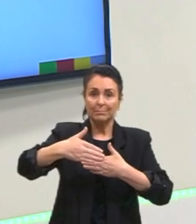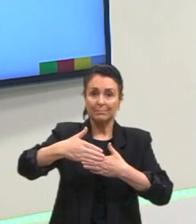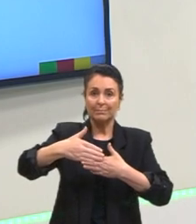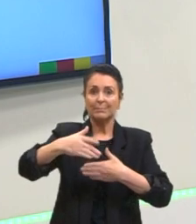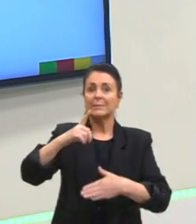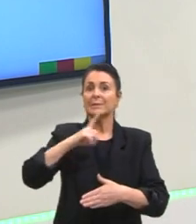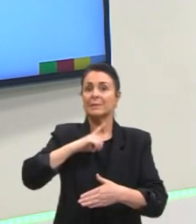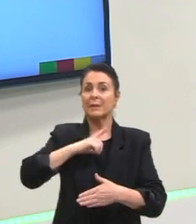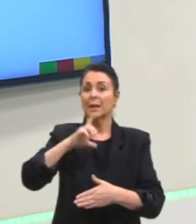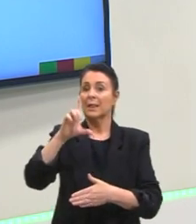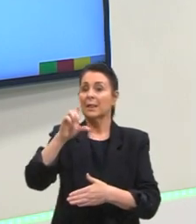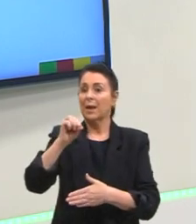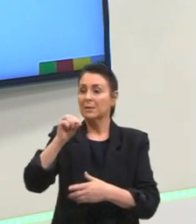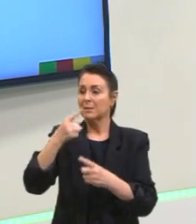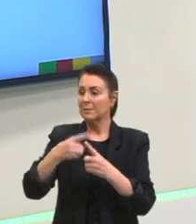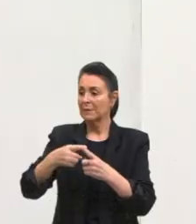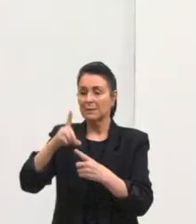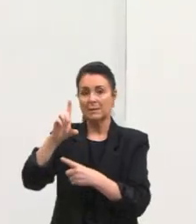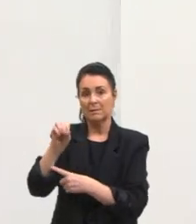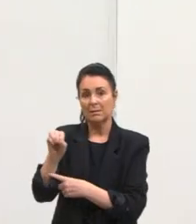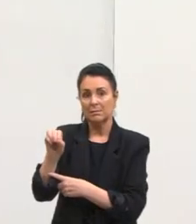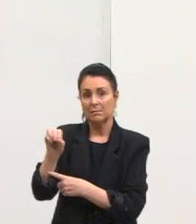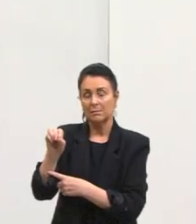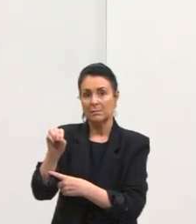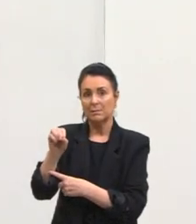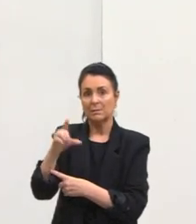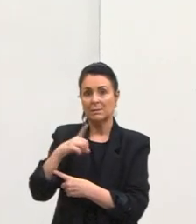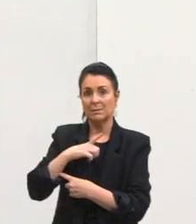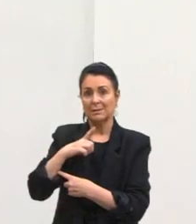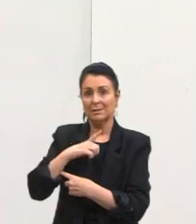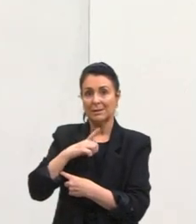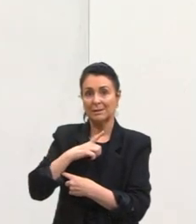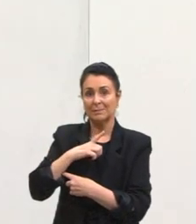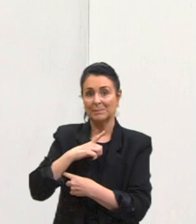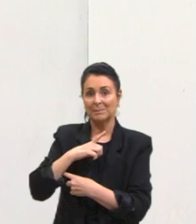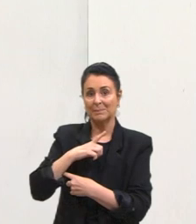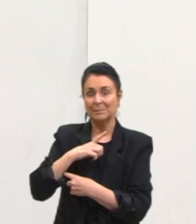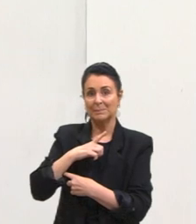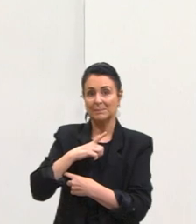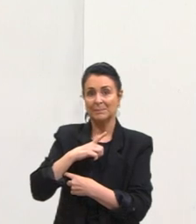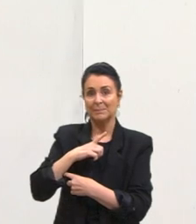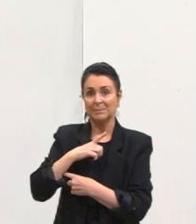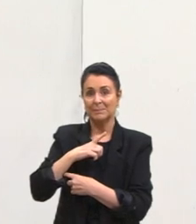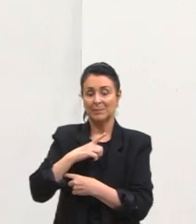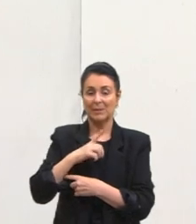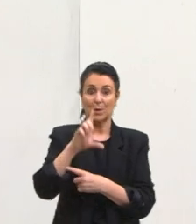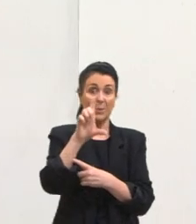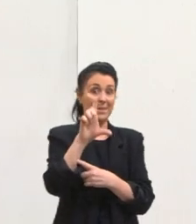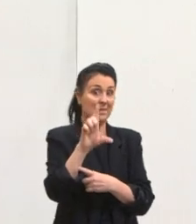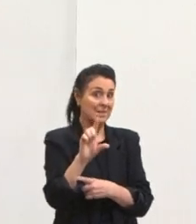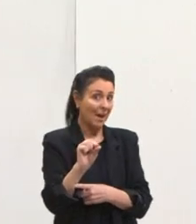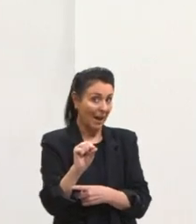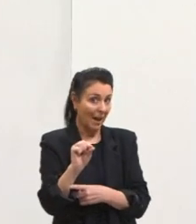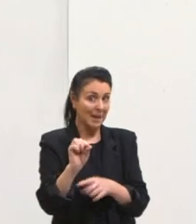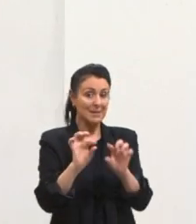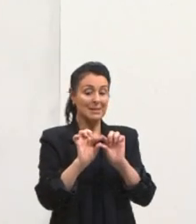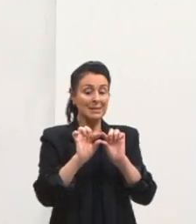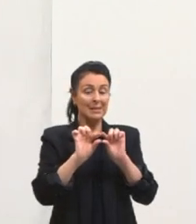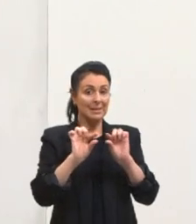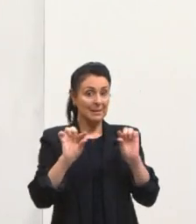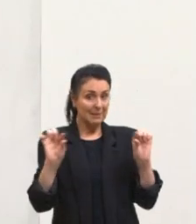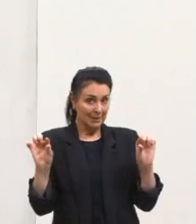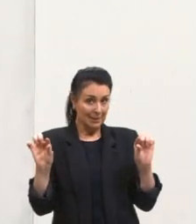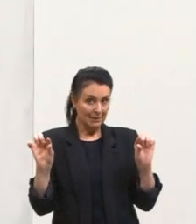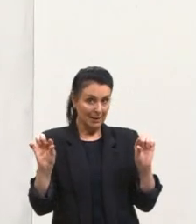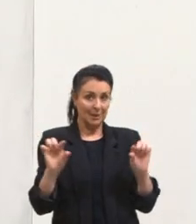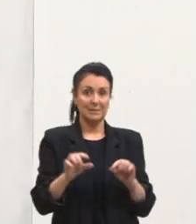10 vezes 10. Ou seja, nós temos 10 linhas com 10 bolinhas cada, o